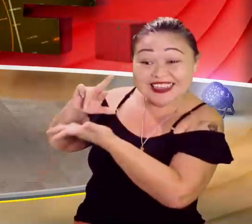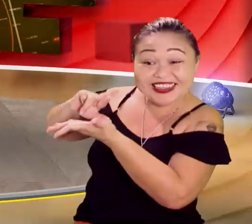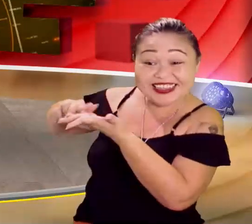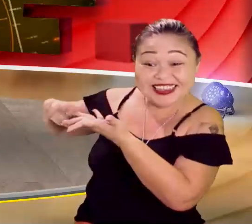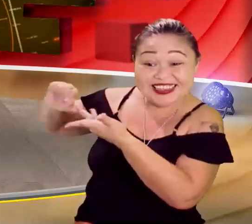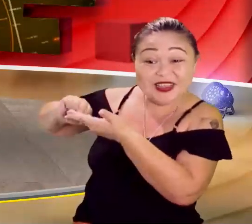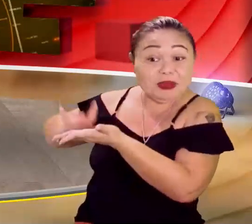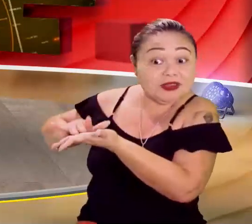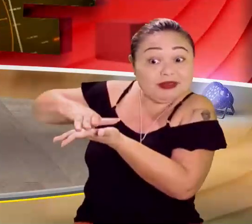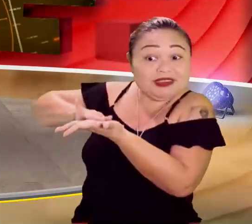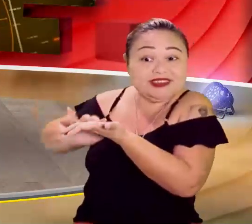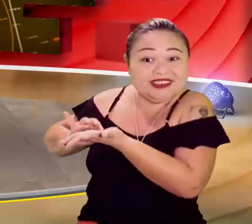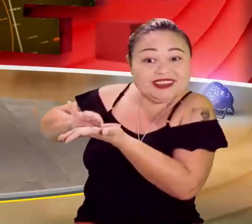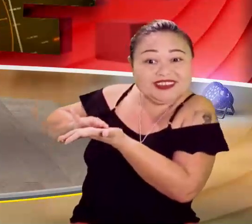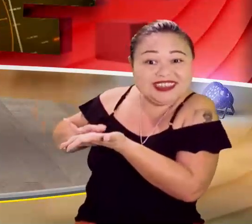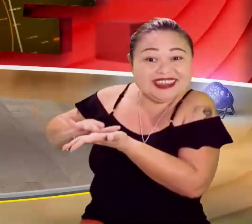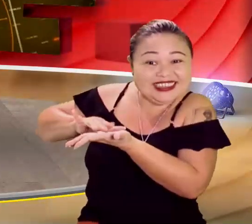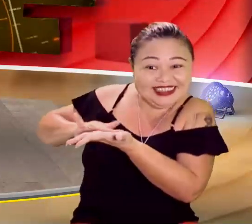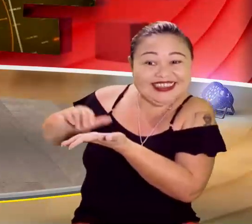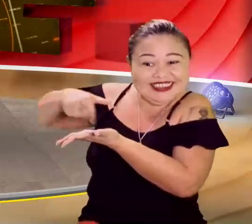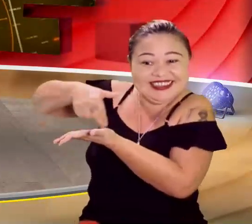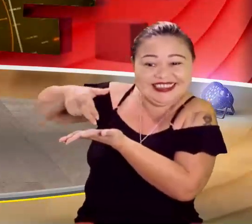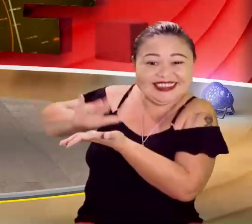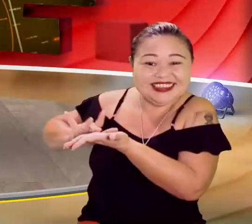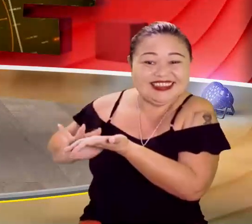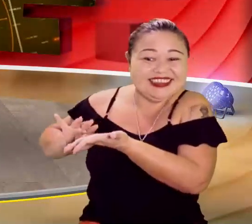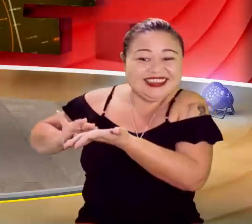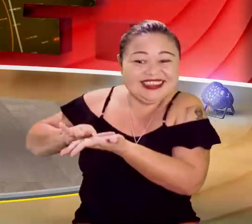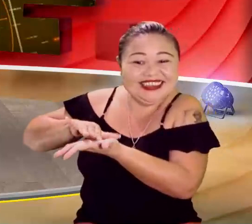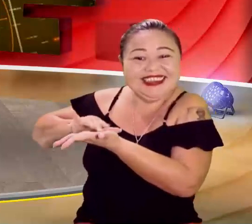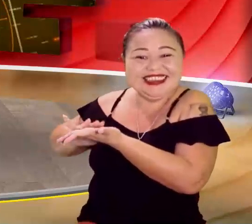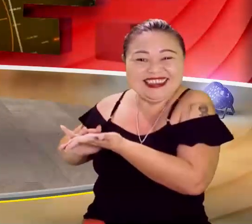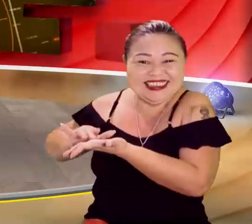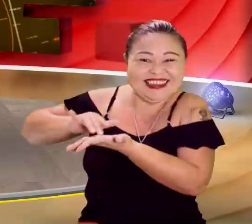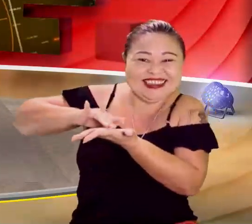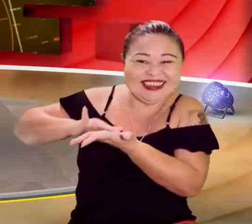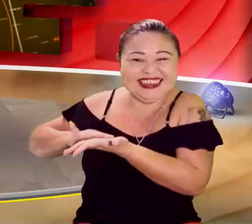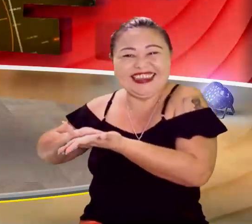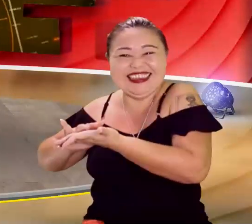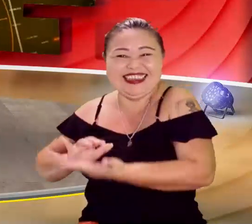Pagode! Pagode, vai, no pagode. Só no sapatinho.